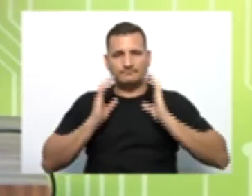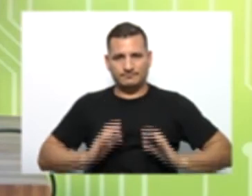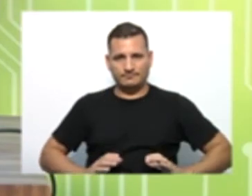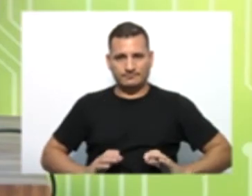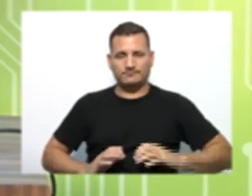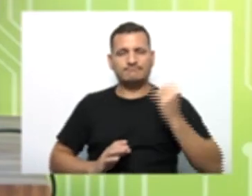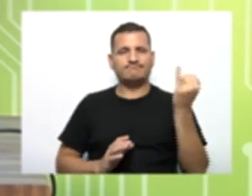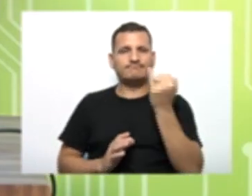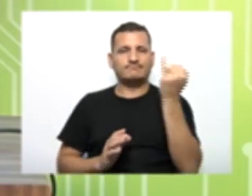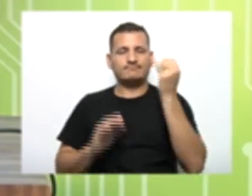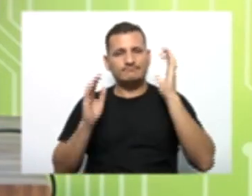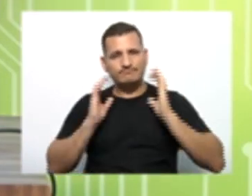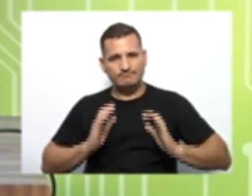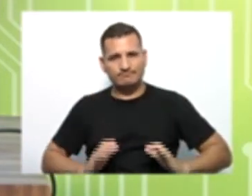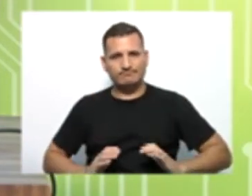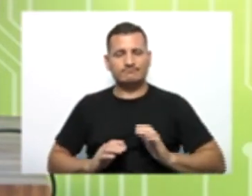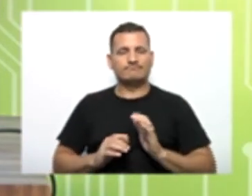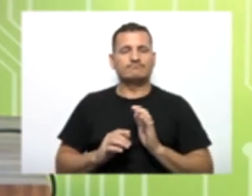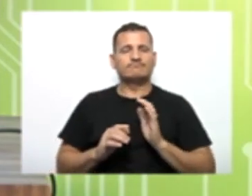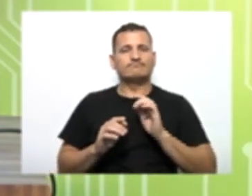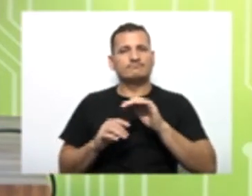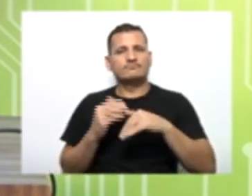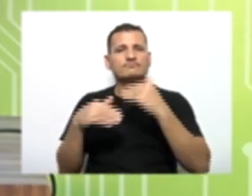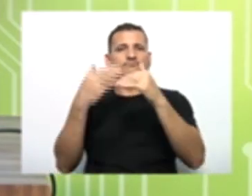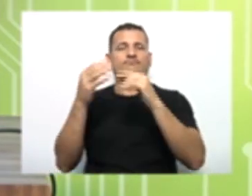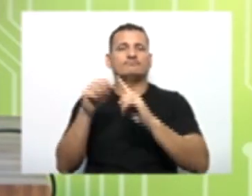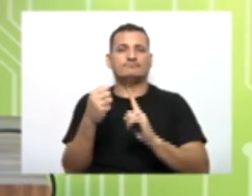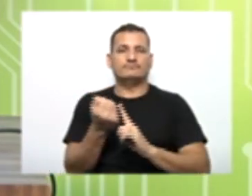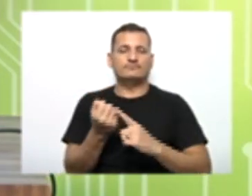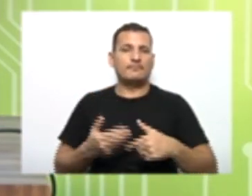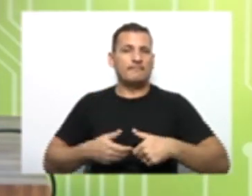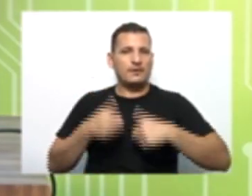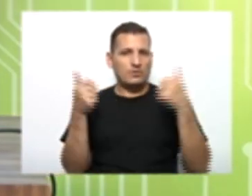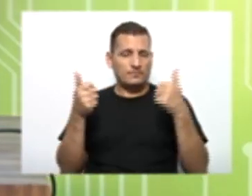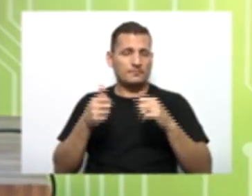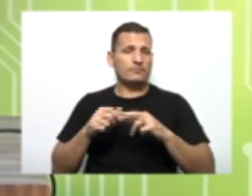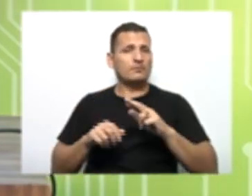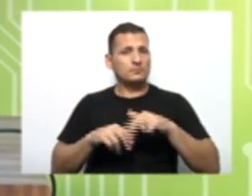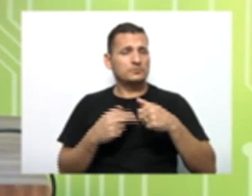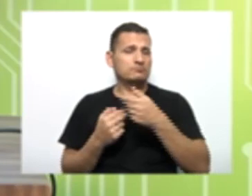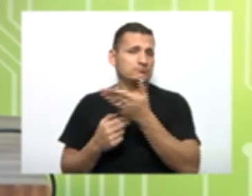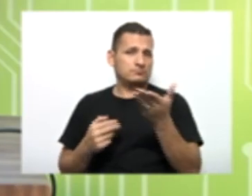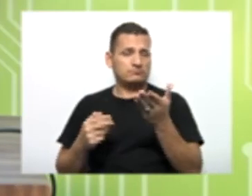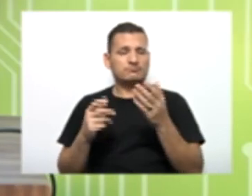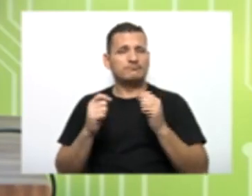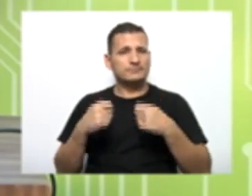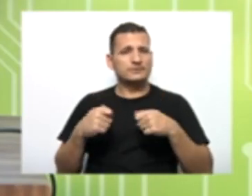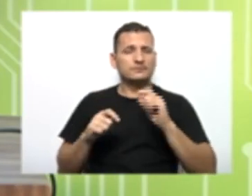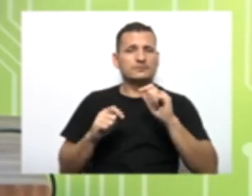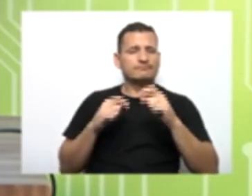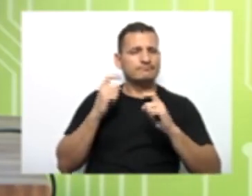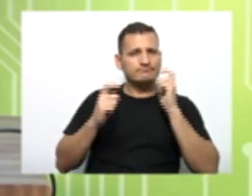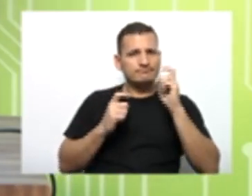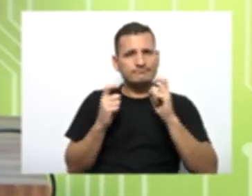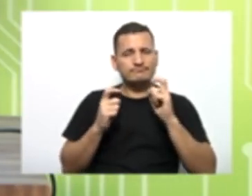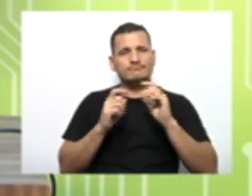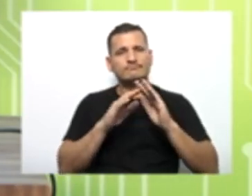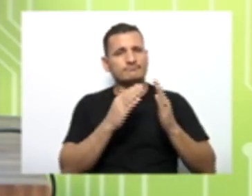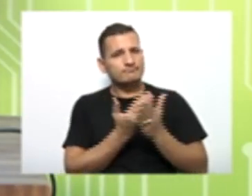extrajudiciais cometidas por policiais em operações formais ou paralelas, em grupos de extermínio ou